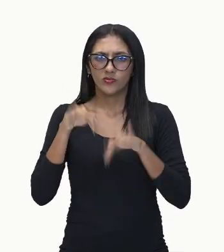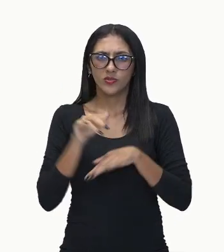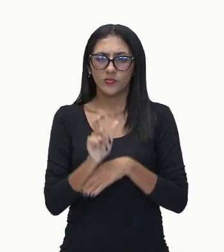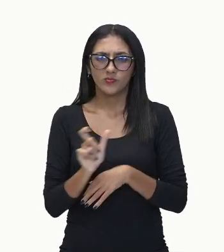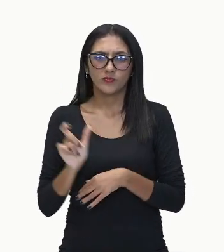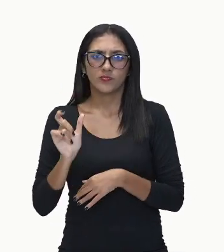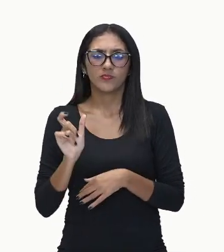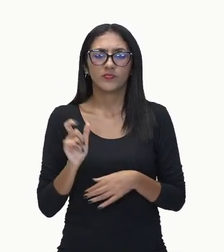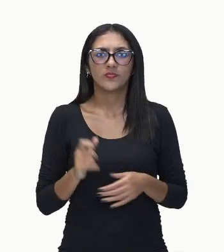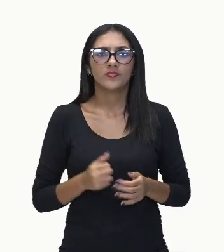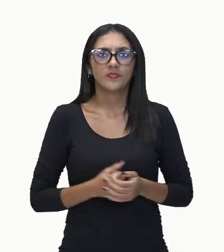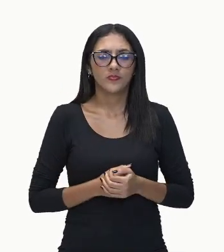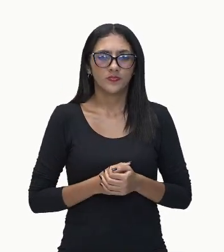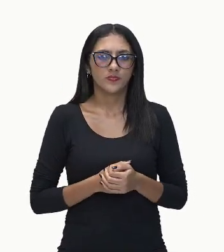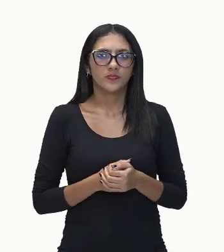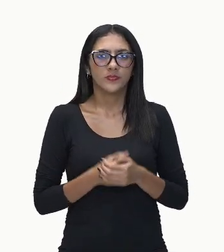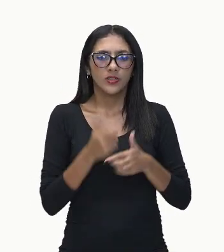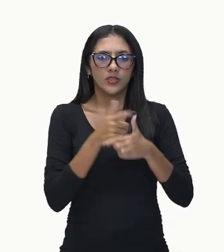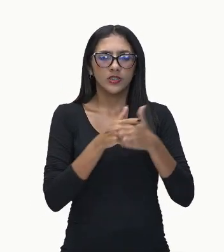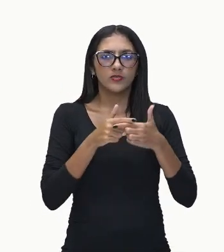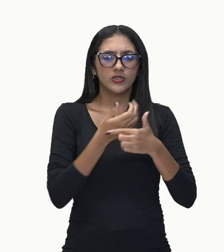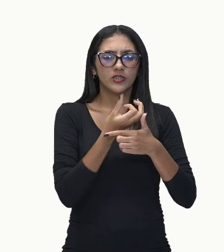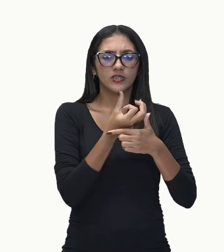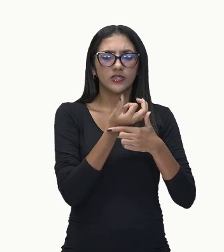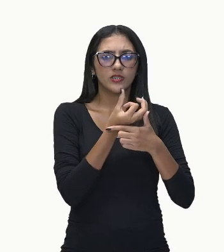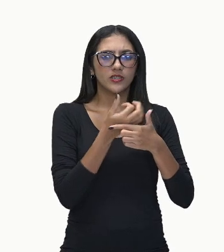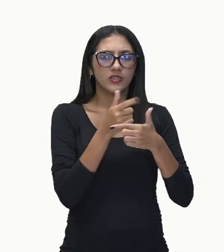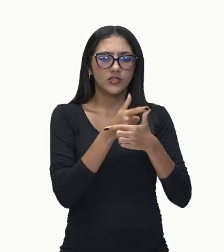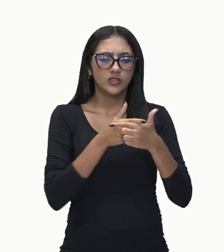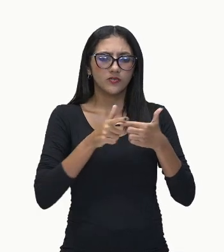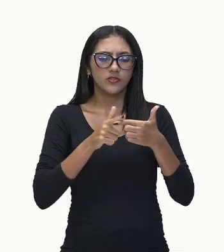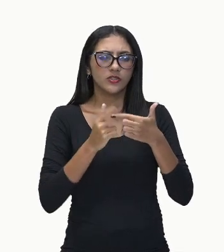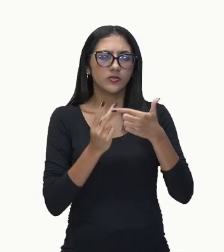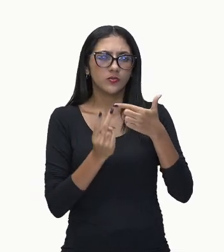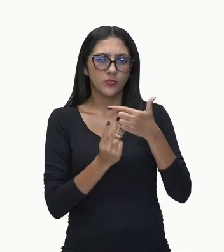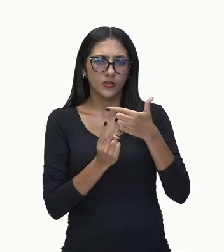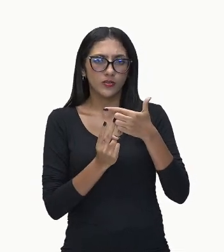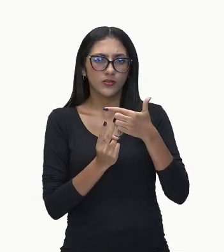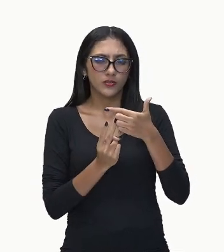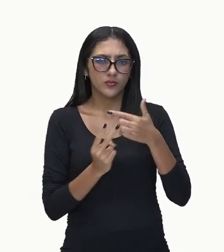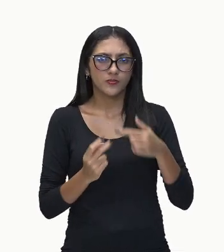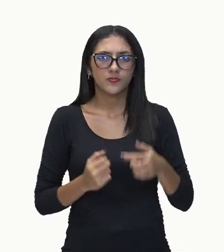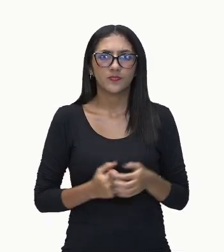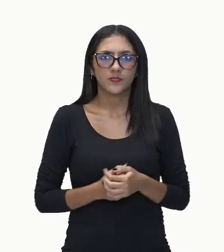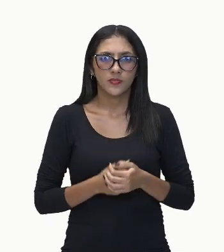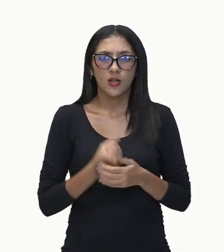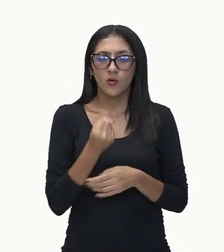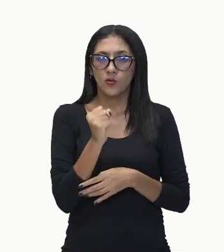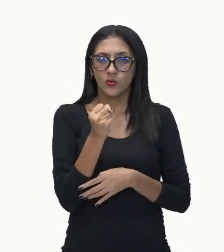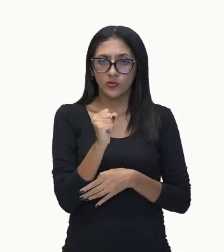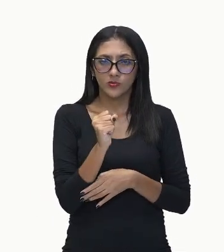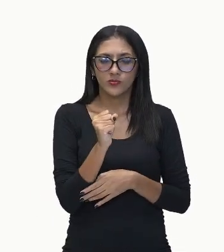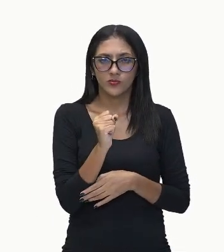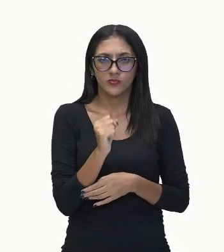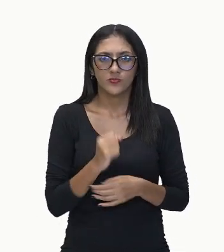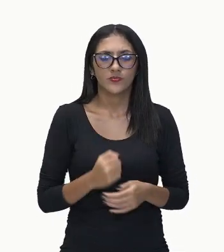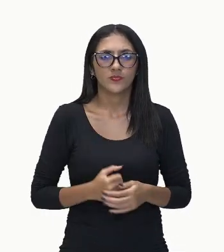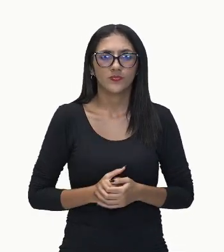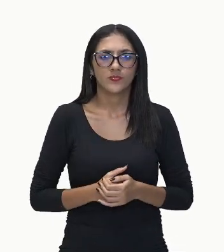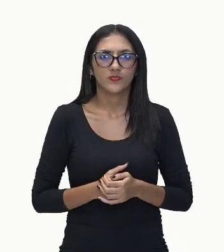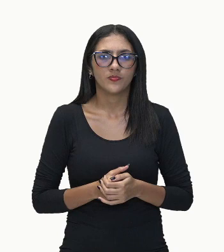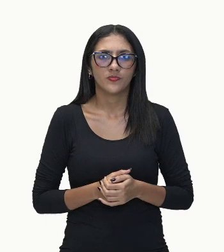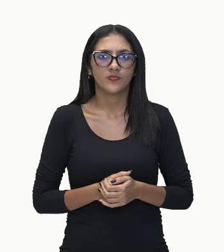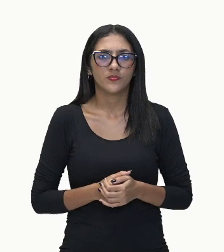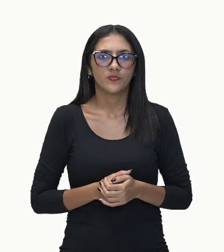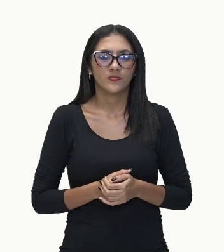desse elevado ao quadrado mas quanto é a metade de 16 a metade de 16 é 8 então ó vem aqui